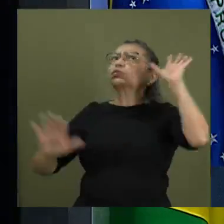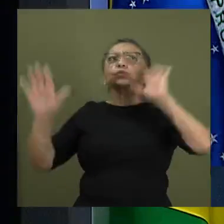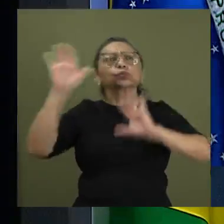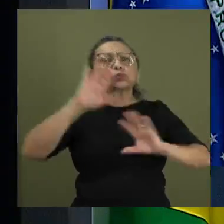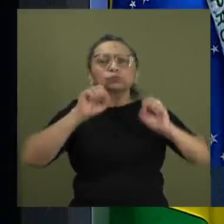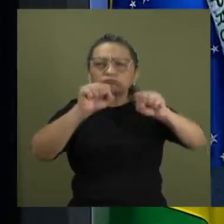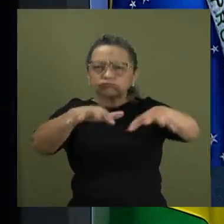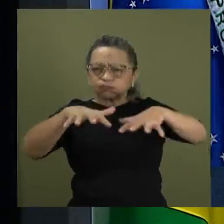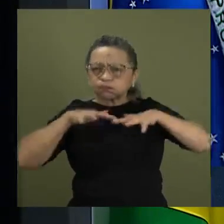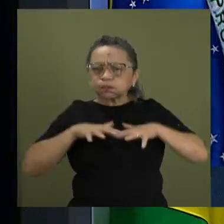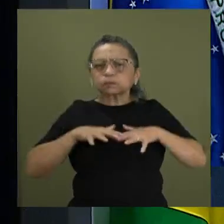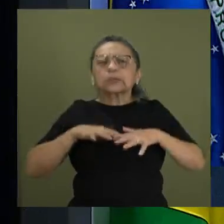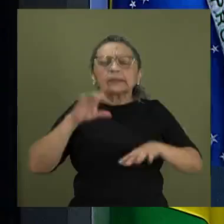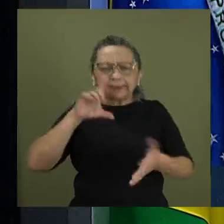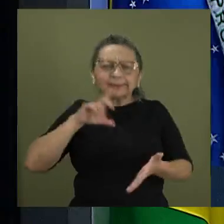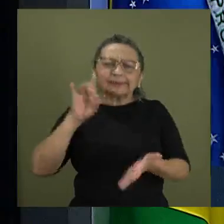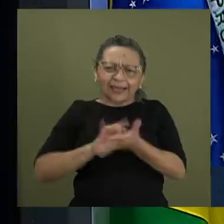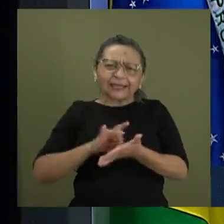histórico.